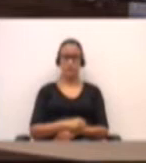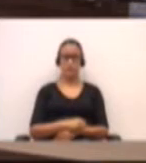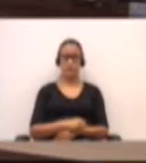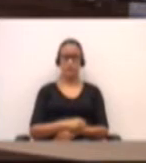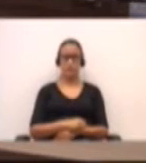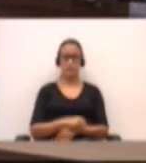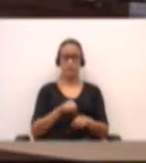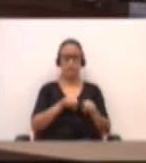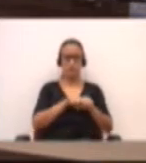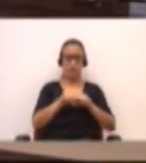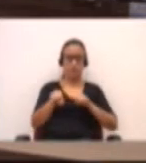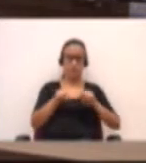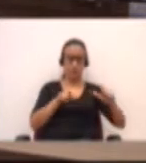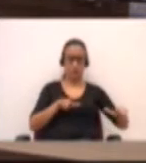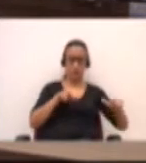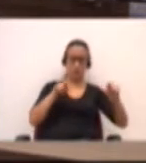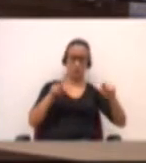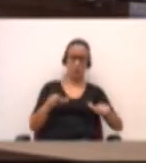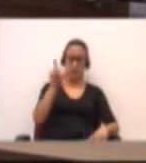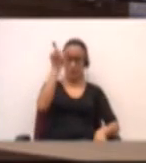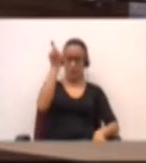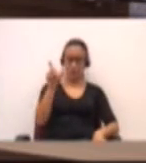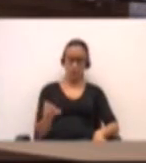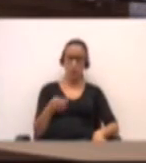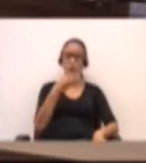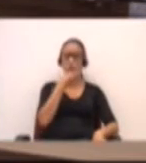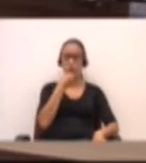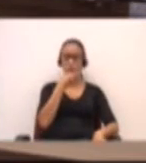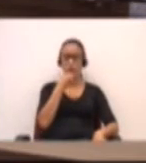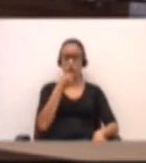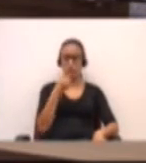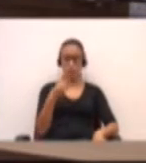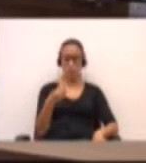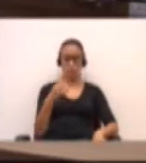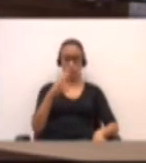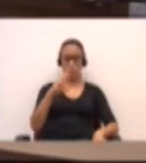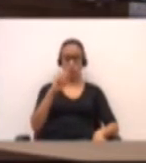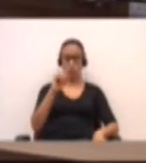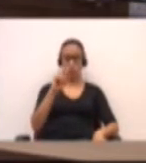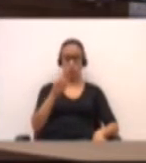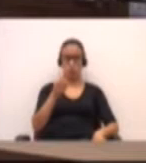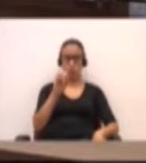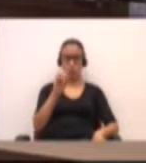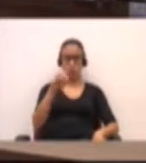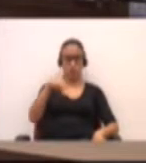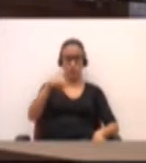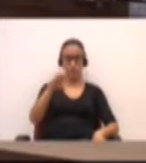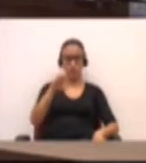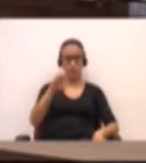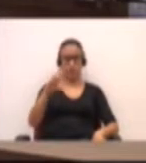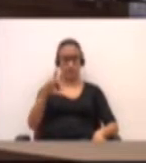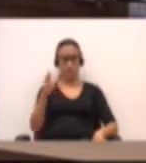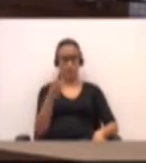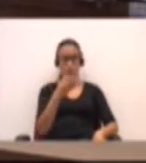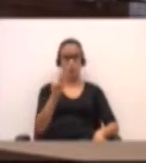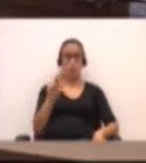Concede o título de cidadão limeirense ao excelentíssimo senhor Coronel Humberto Gouveia Filho.